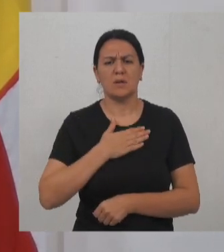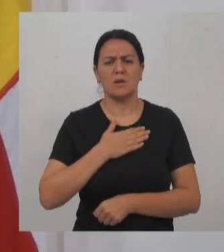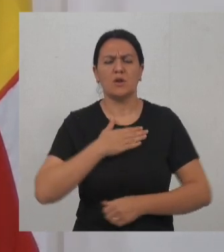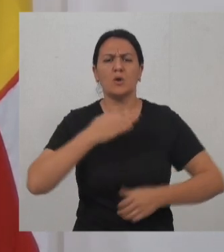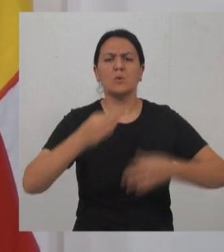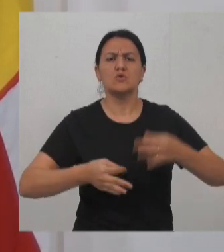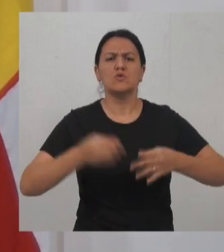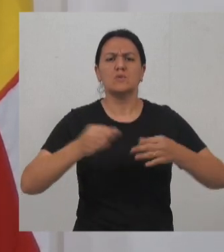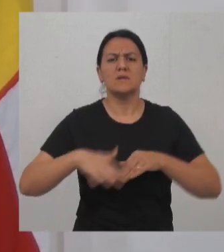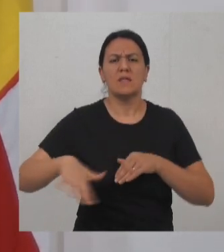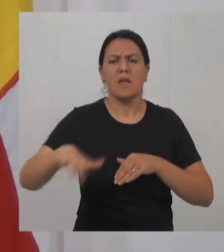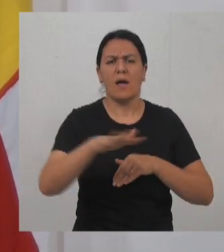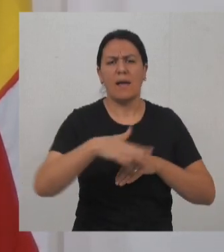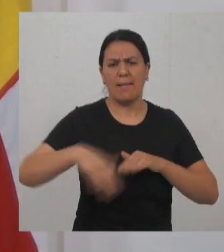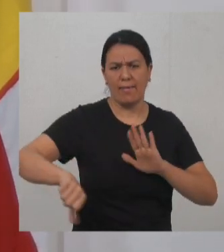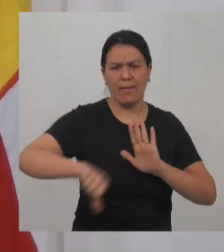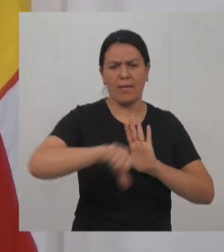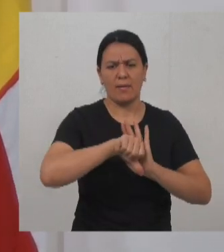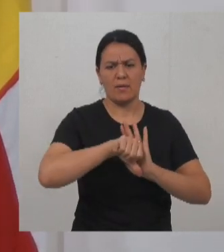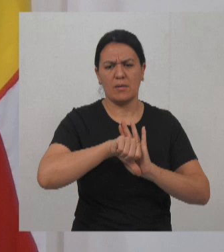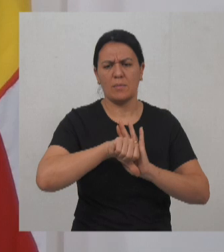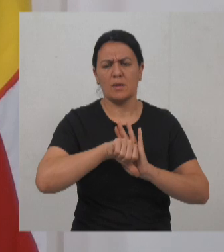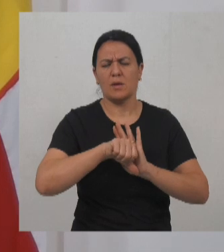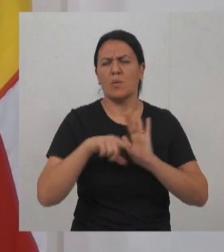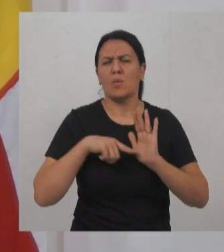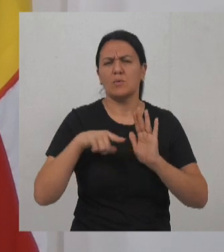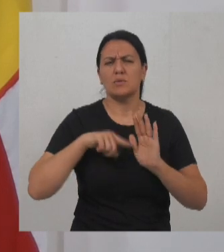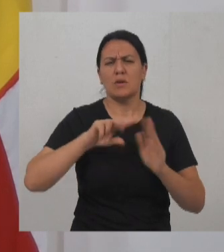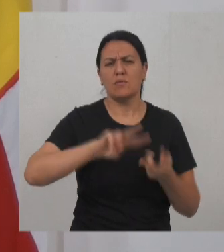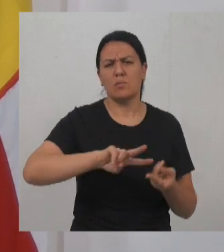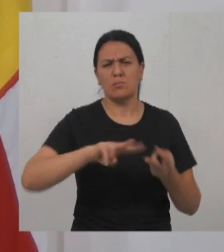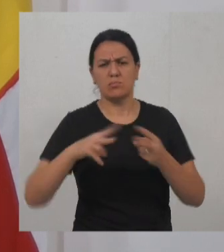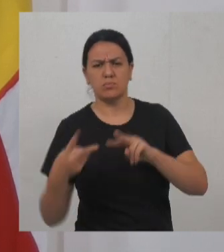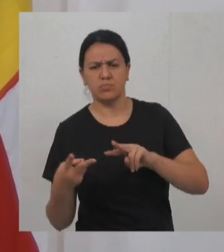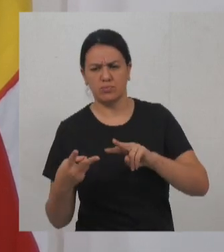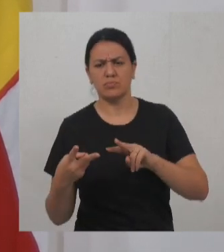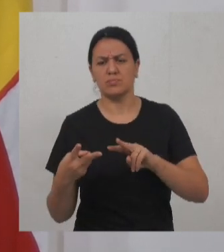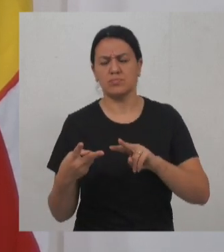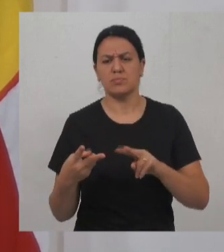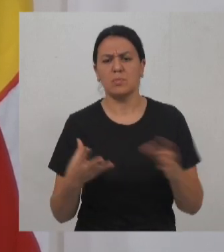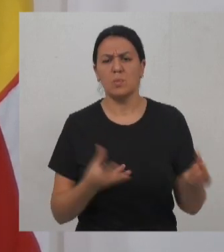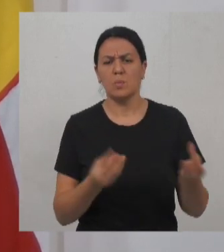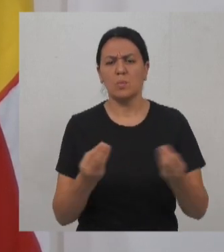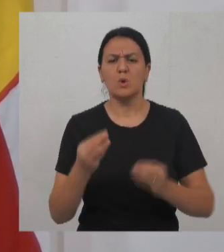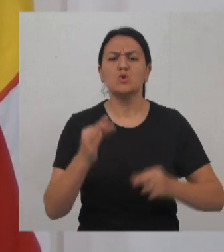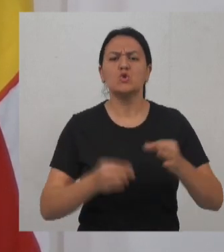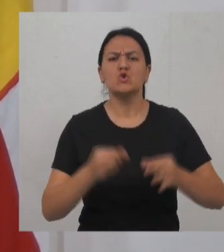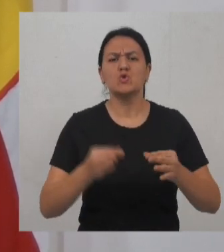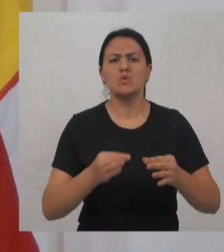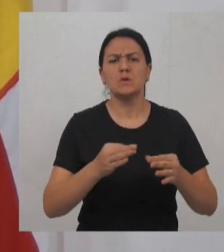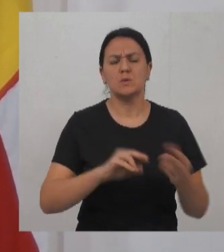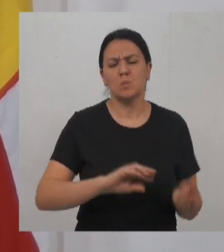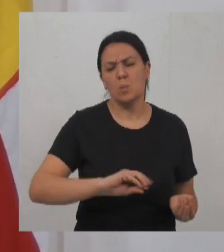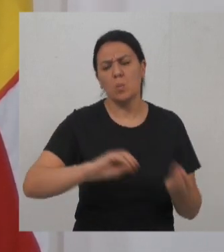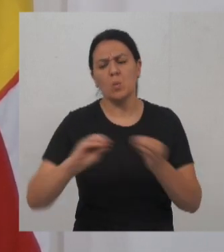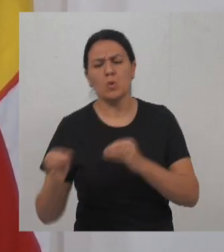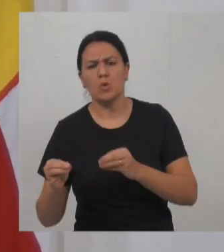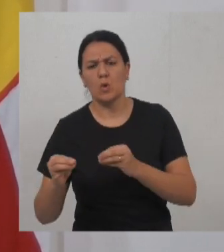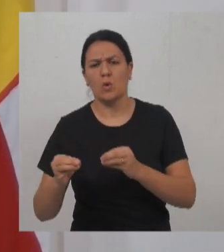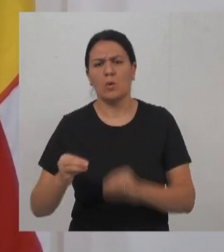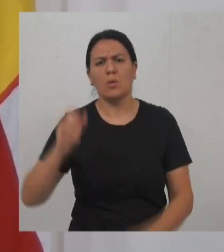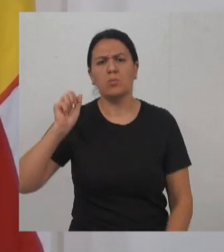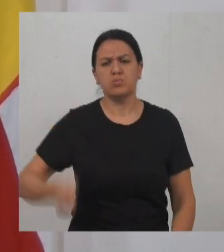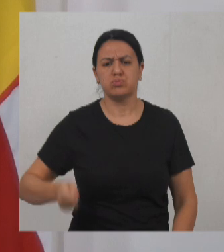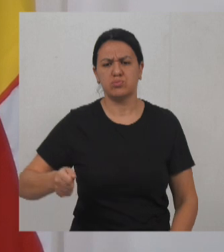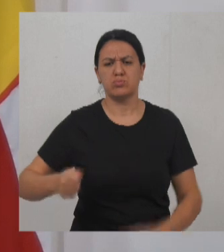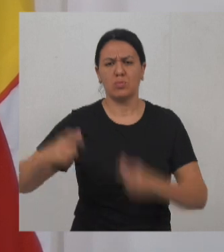da área criminal. Naquela época que houve uma transição, muitos juízes foram para o tribunal, doutor